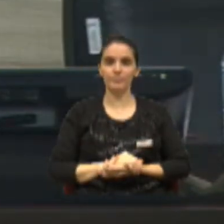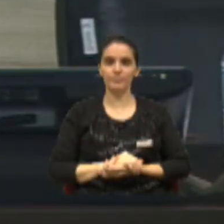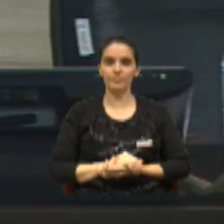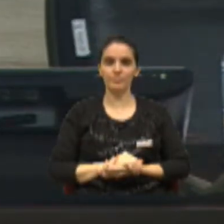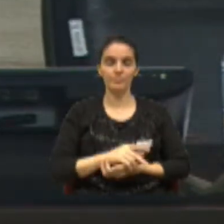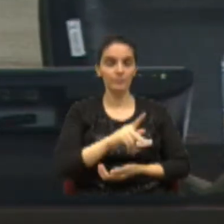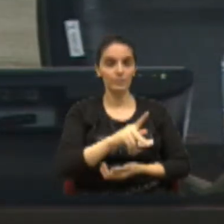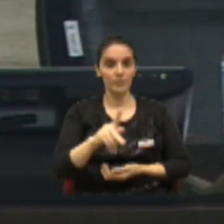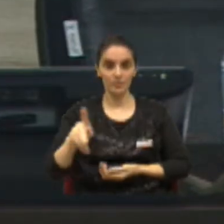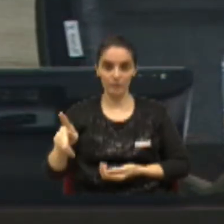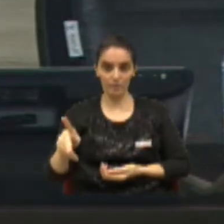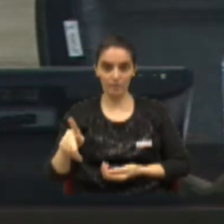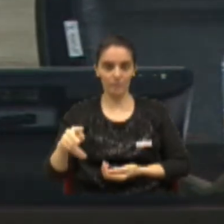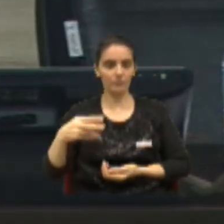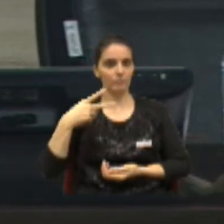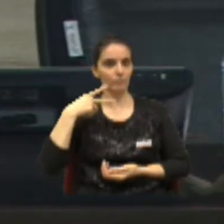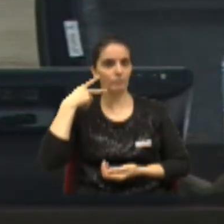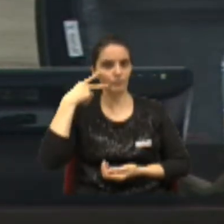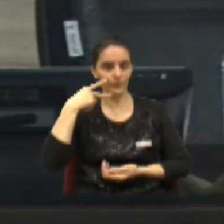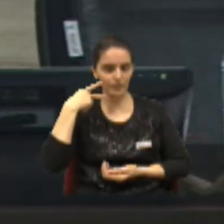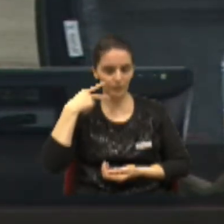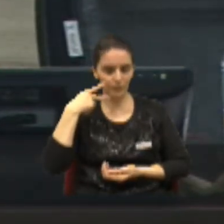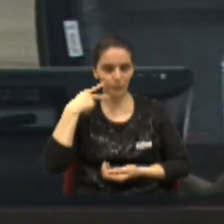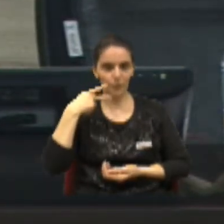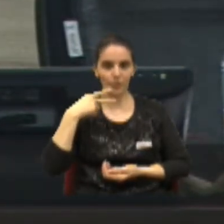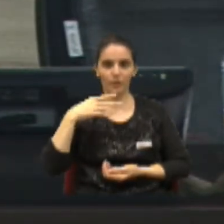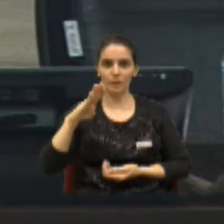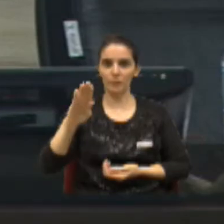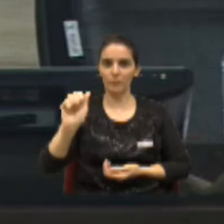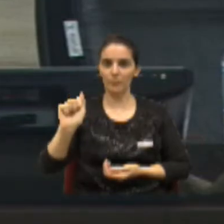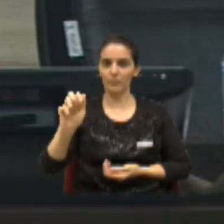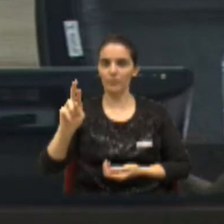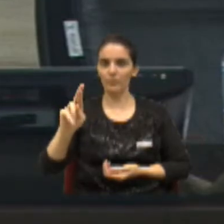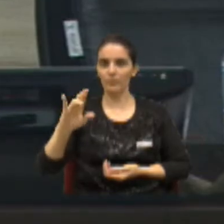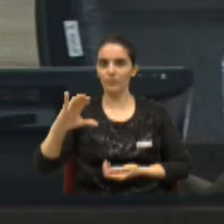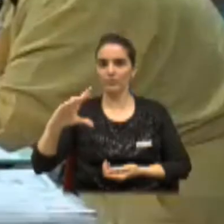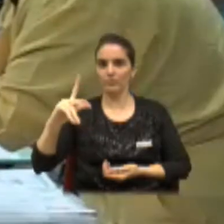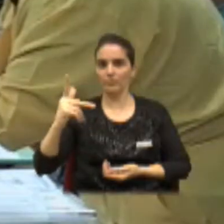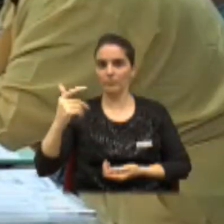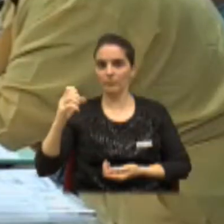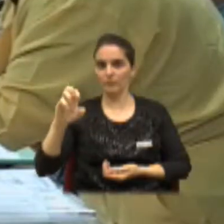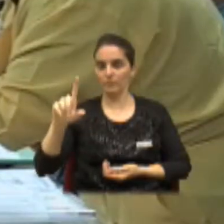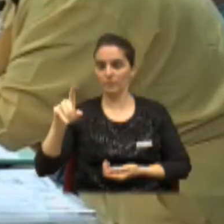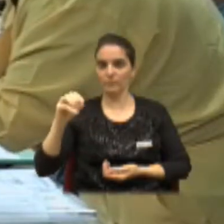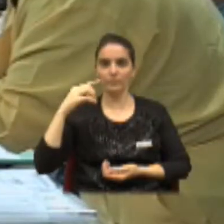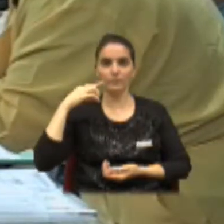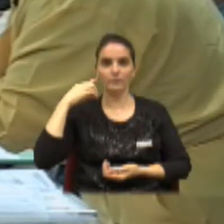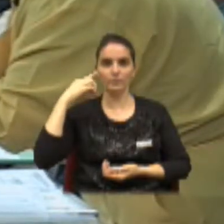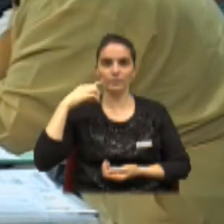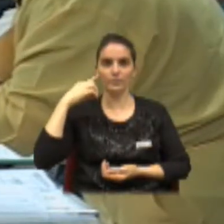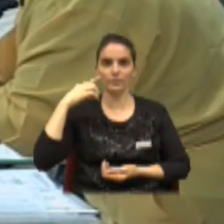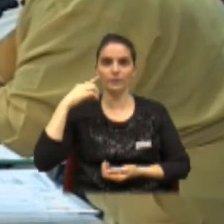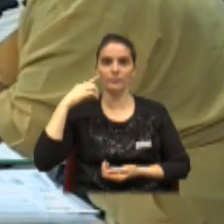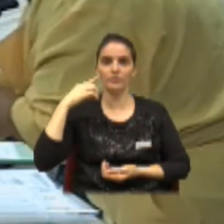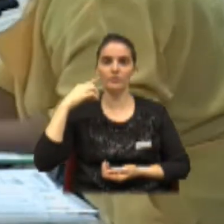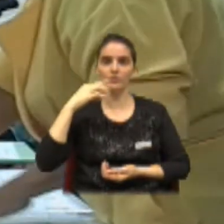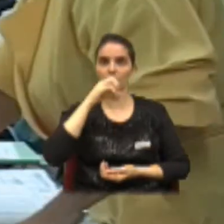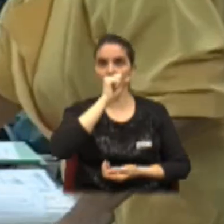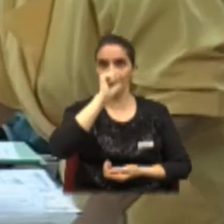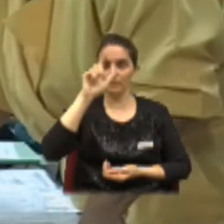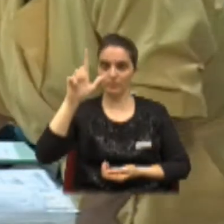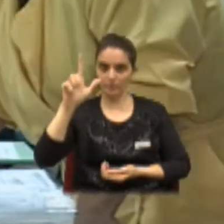Senhor presidente, nobres pares, doutor Barrichello, as grandes advogadas